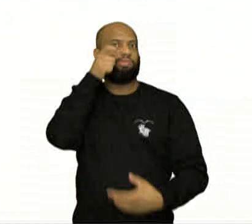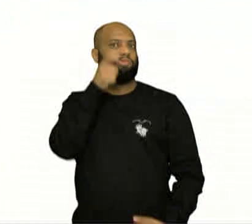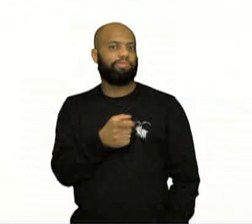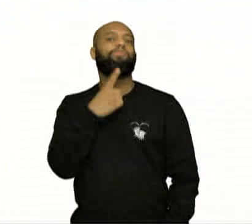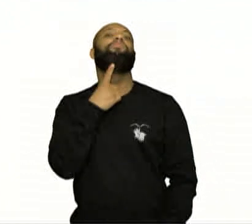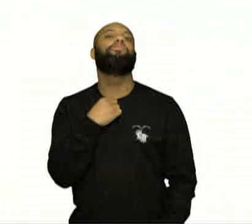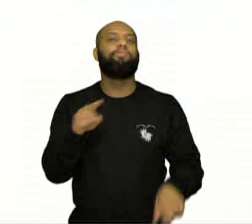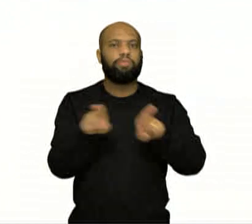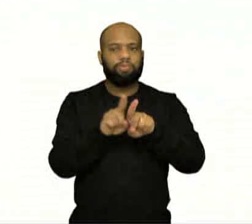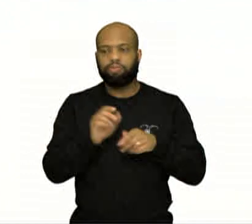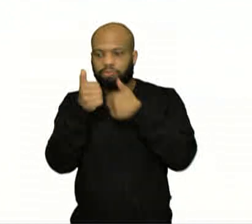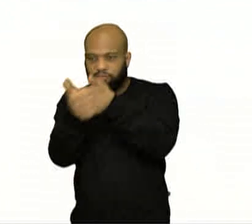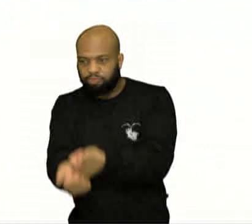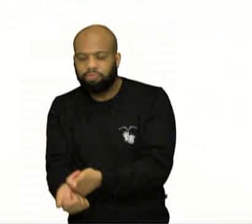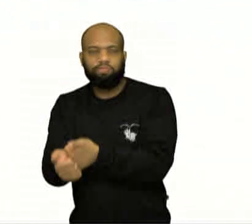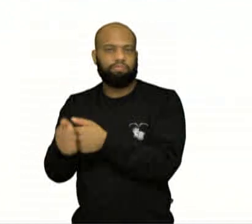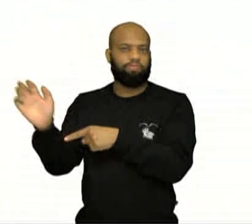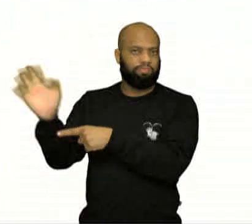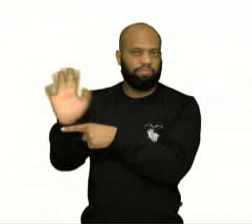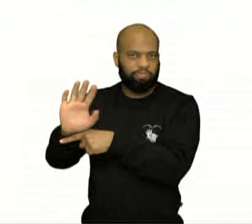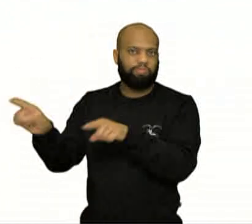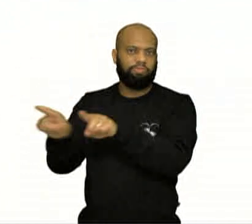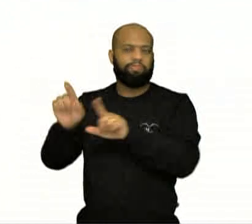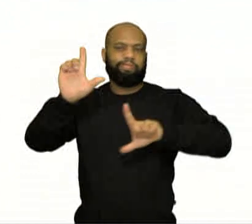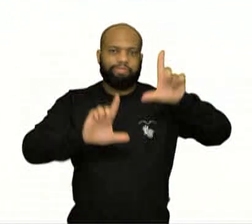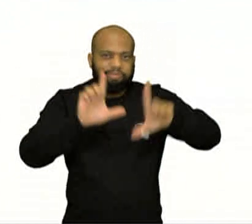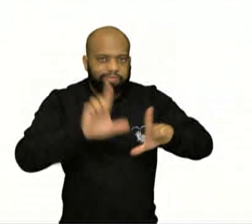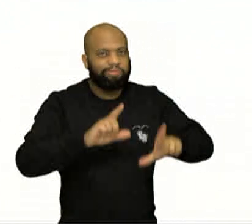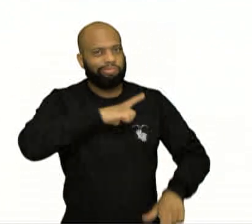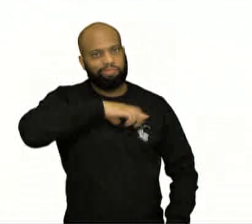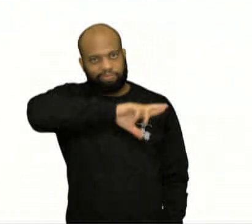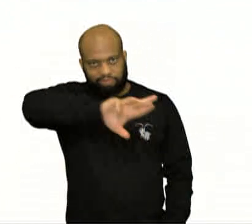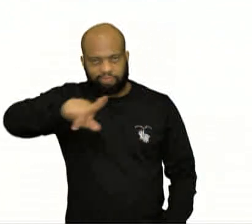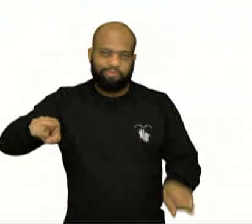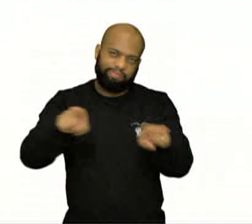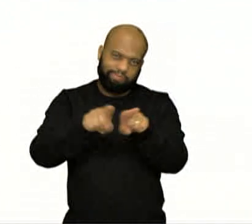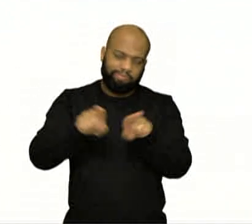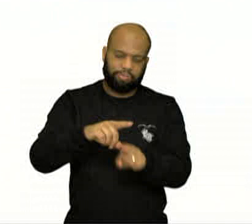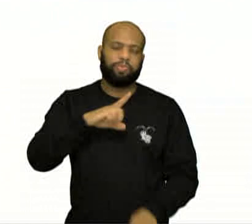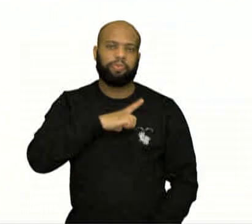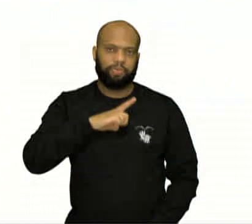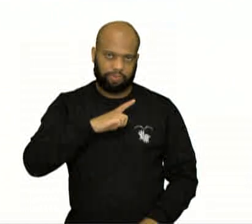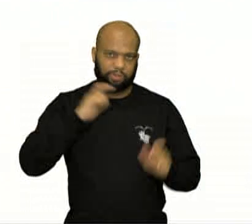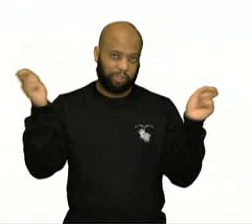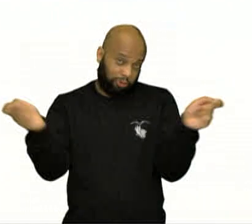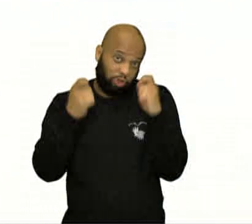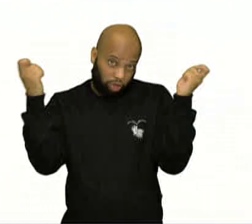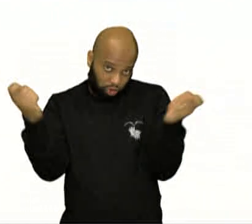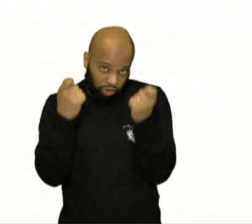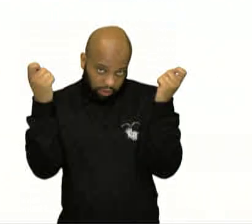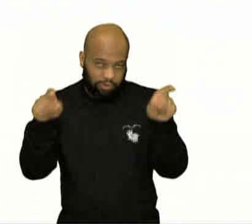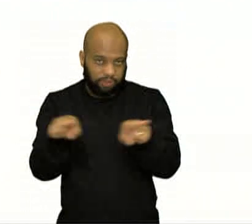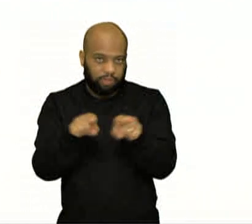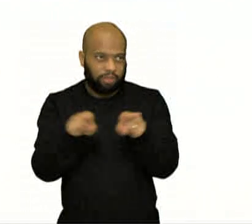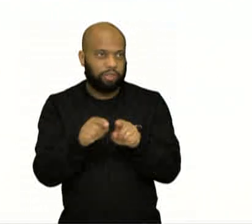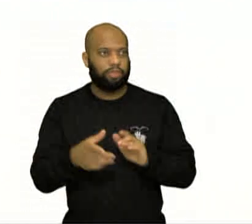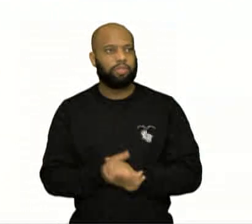e acompanha a obra em catálogos, promoção de TV, de cinema e festivais.